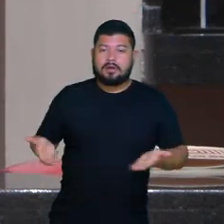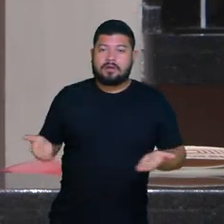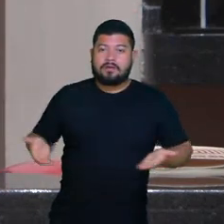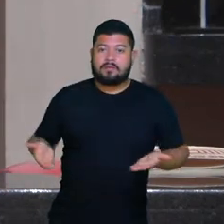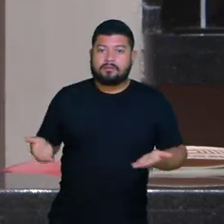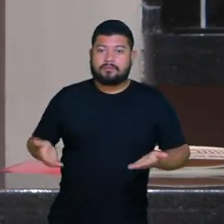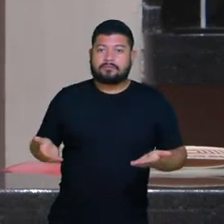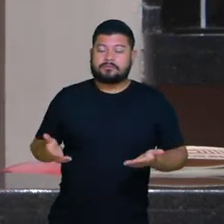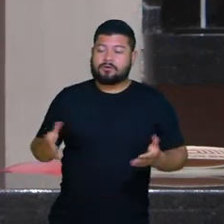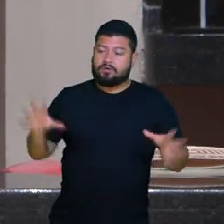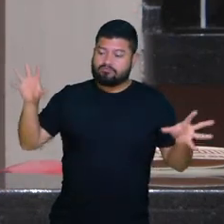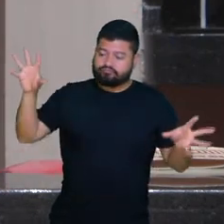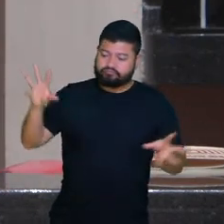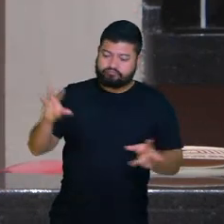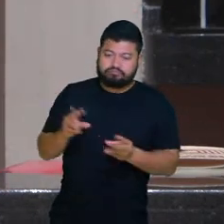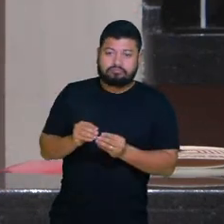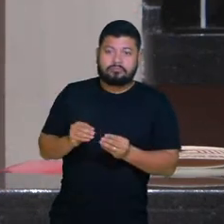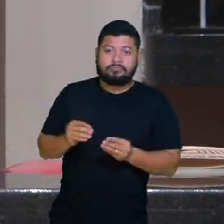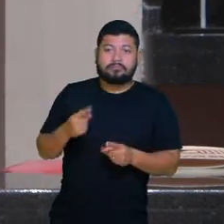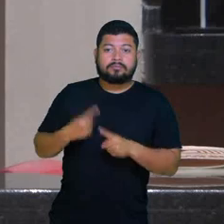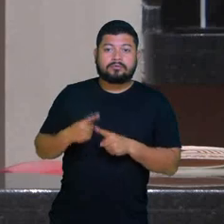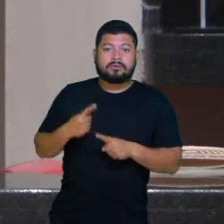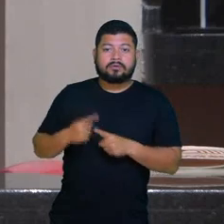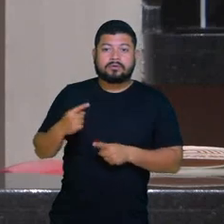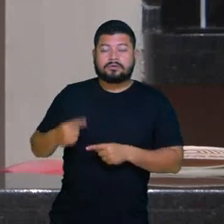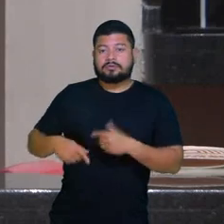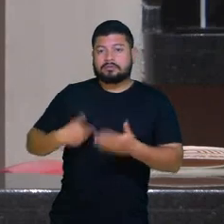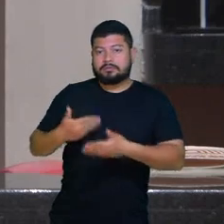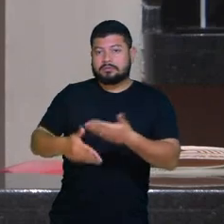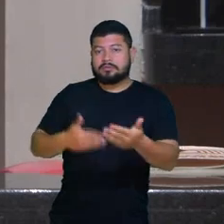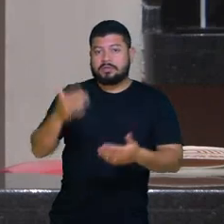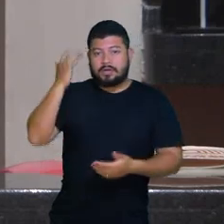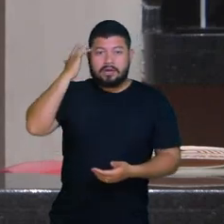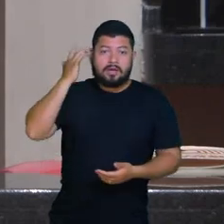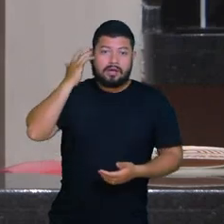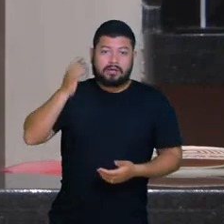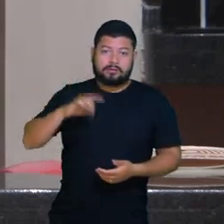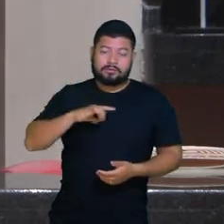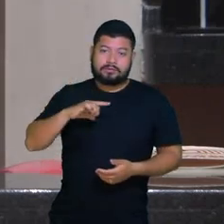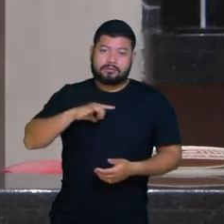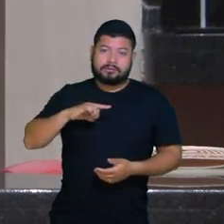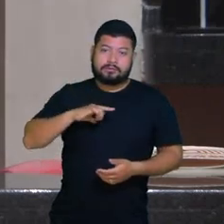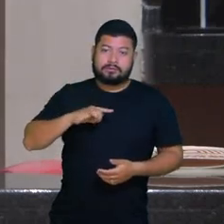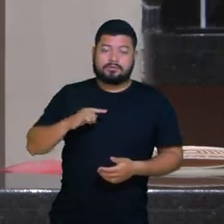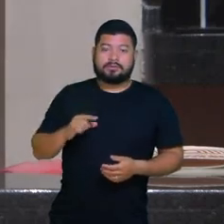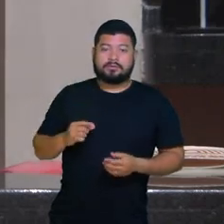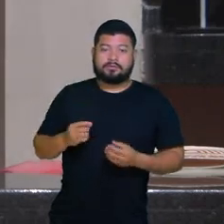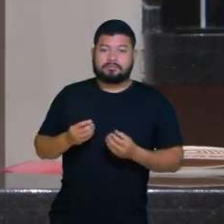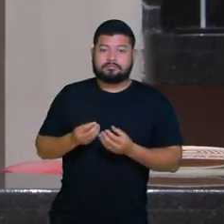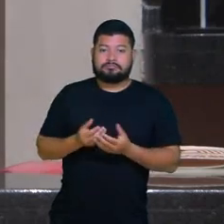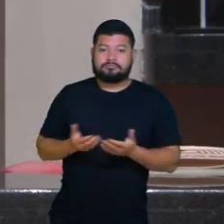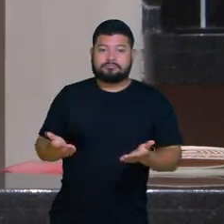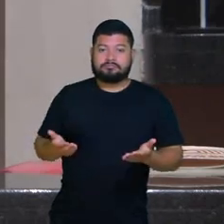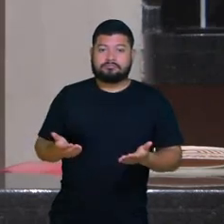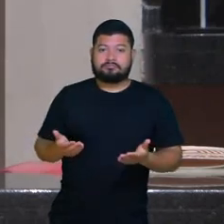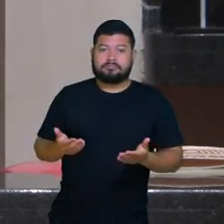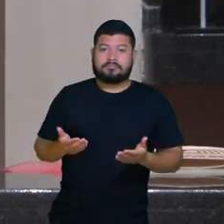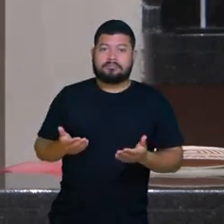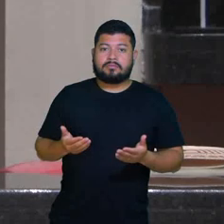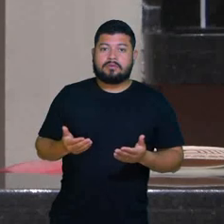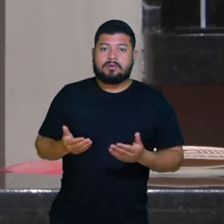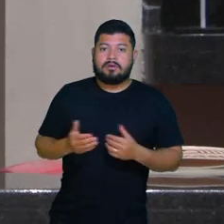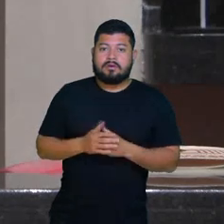síntese aqui porque eh acho que a gente vai caminhando nesse sentido de dar uma consistência